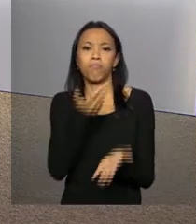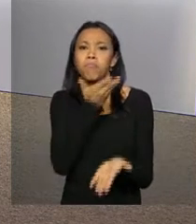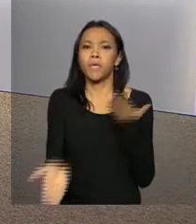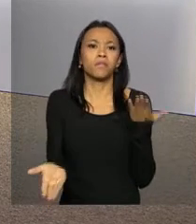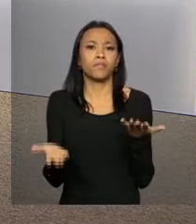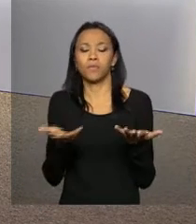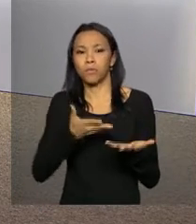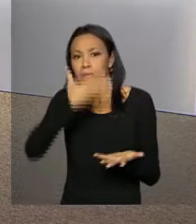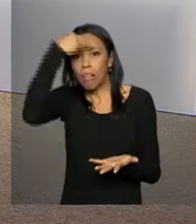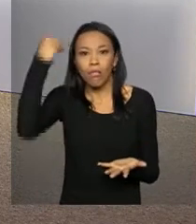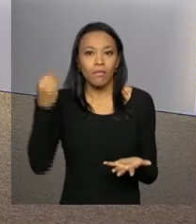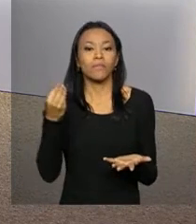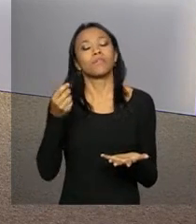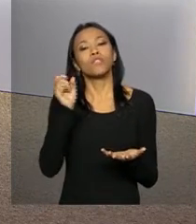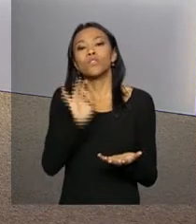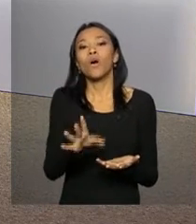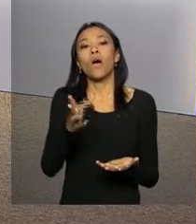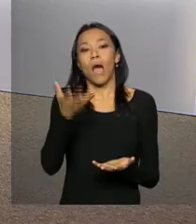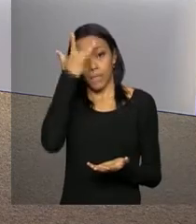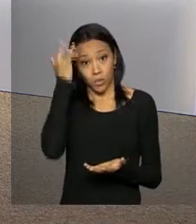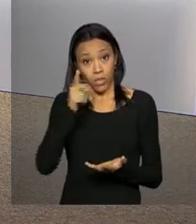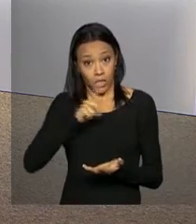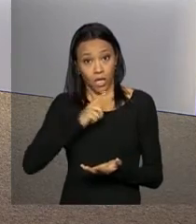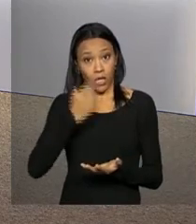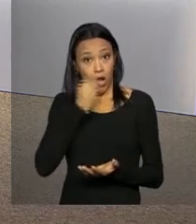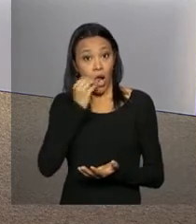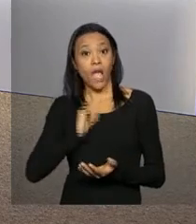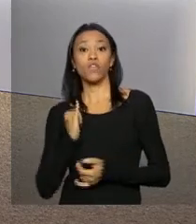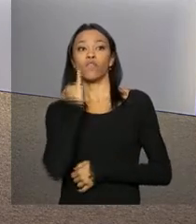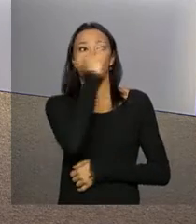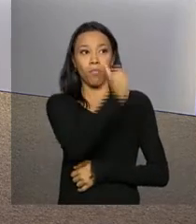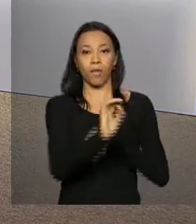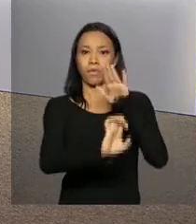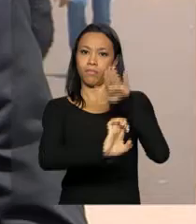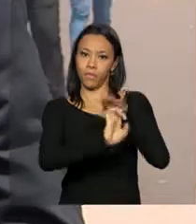extraviados ou perdidos, bastando ao usuário informar o número da linha para a operadora.